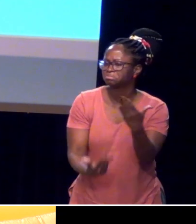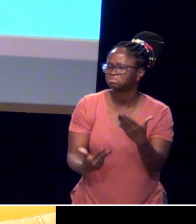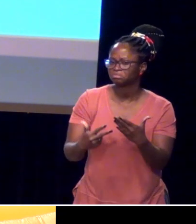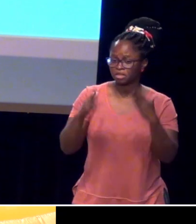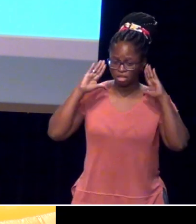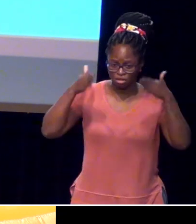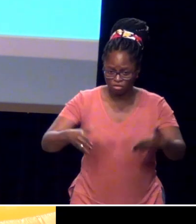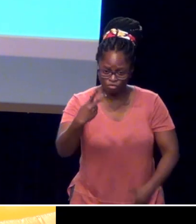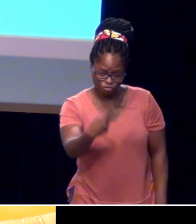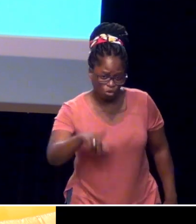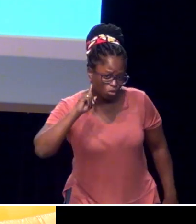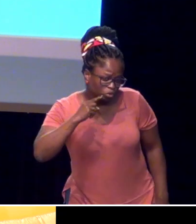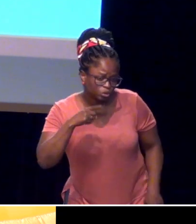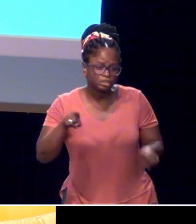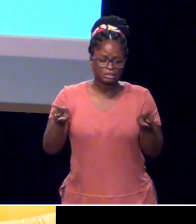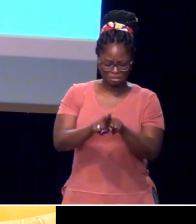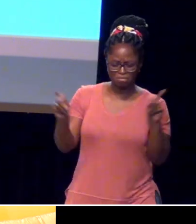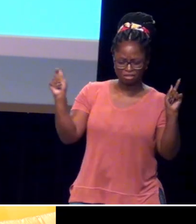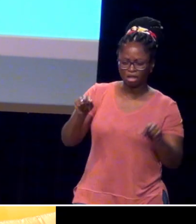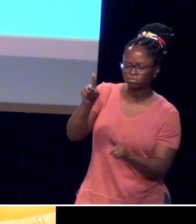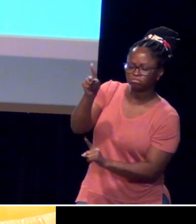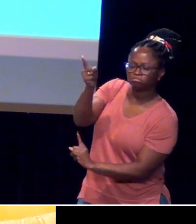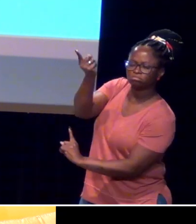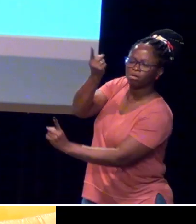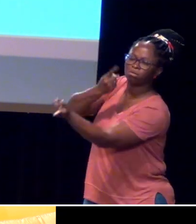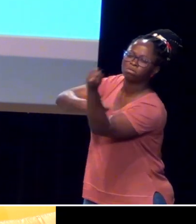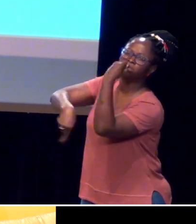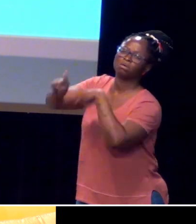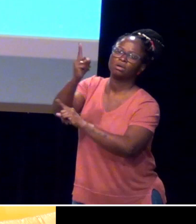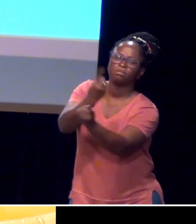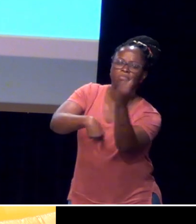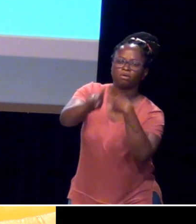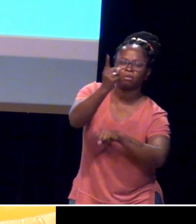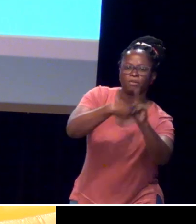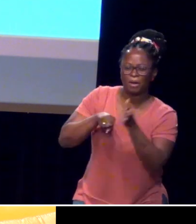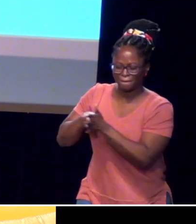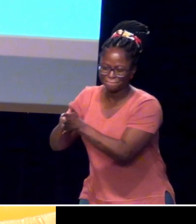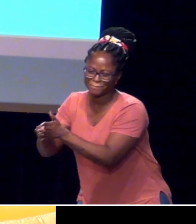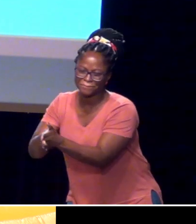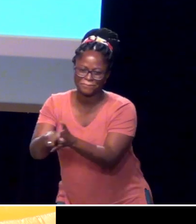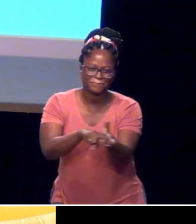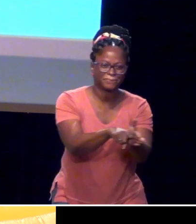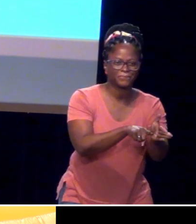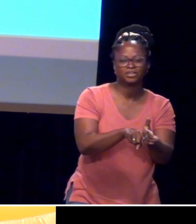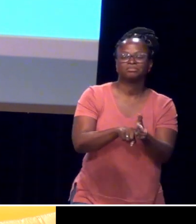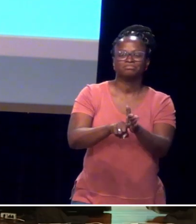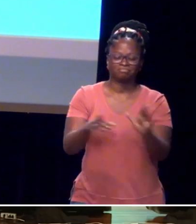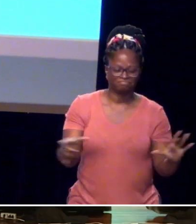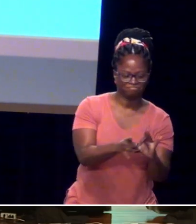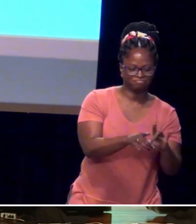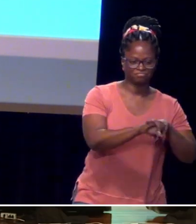para surdos também pode transformar esses outros estudos sobre educação